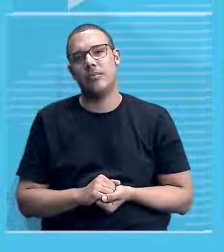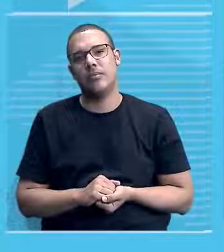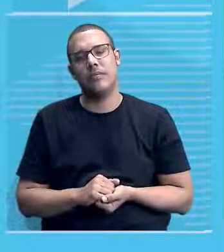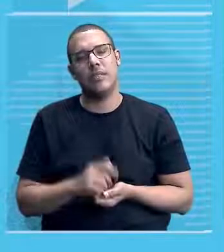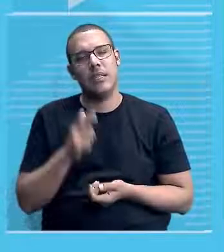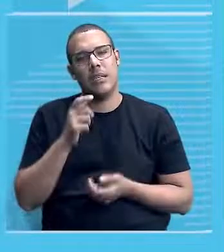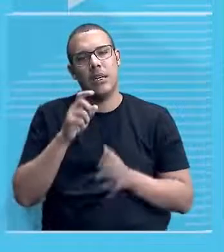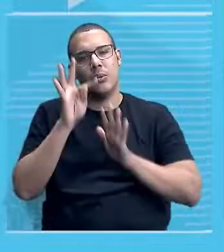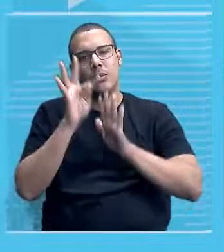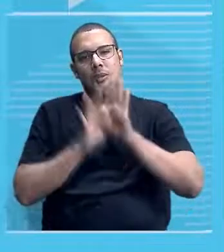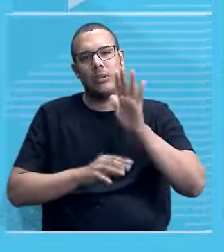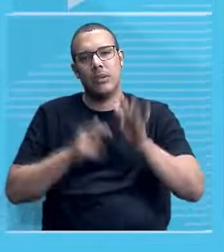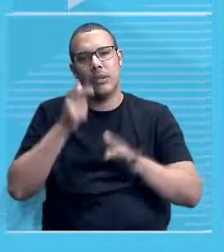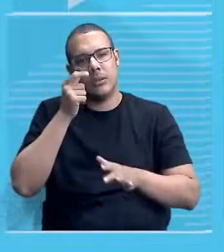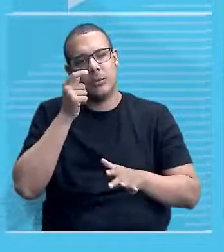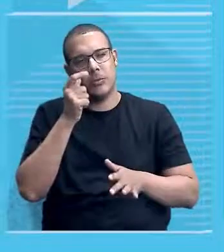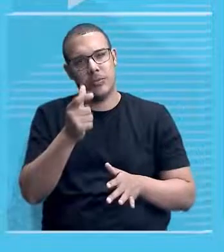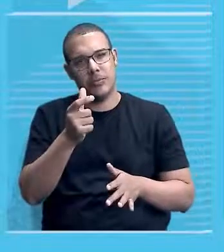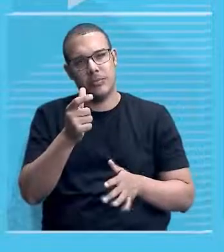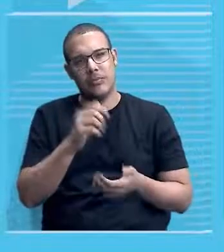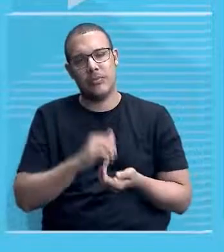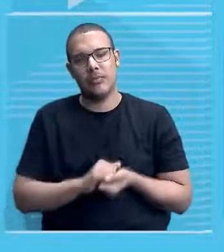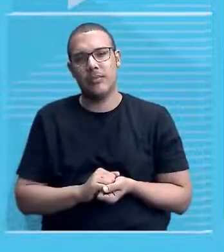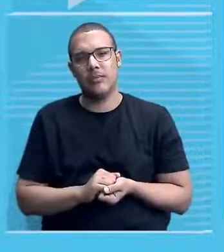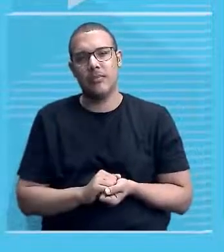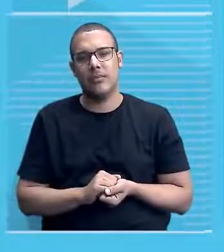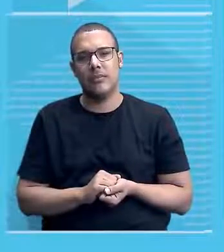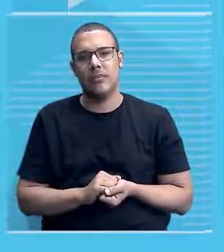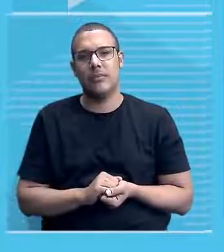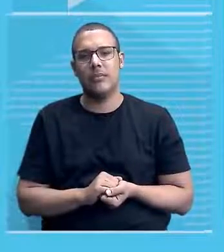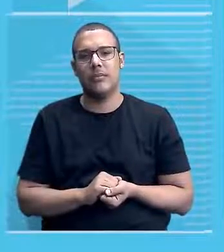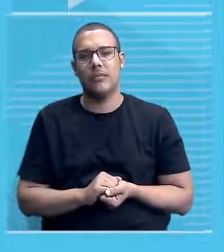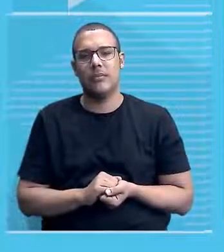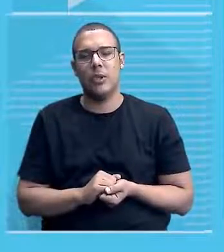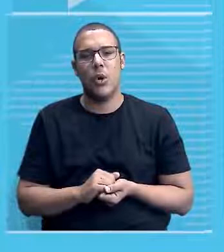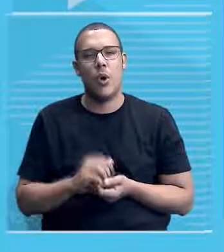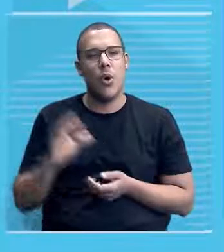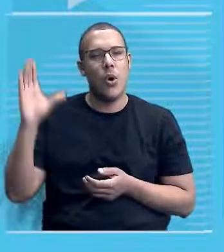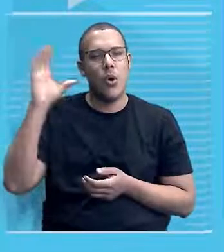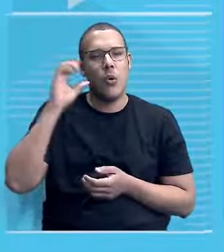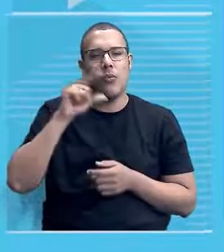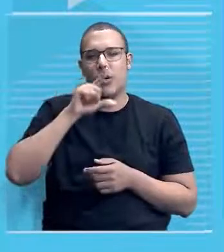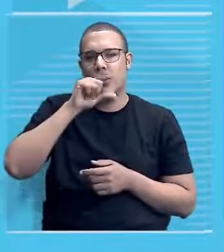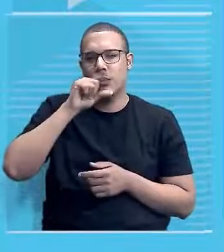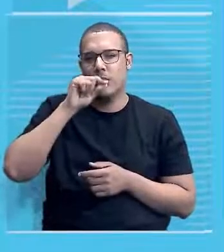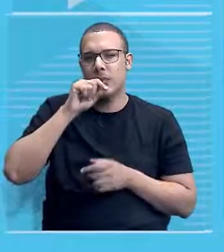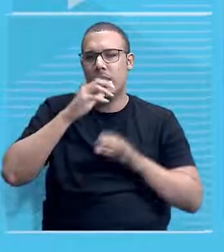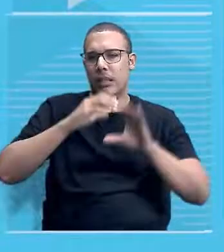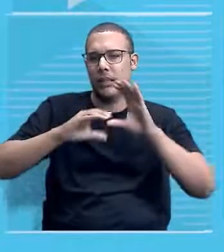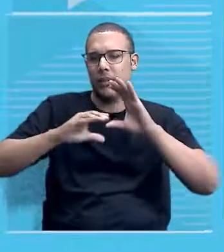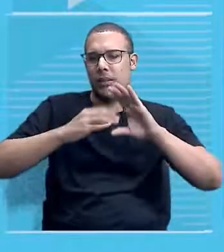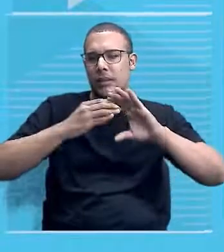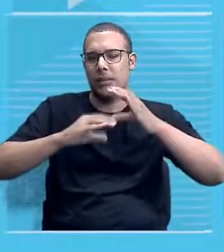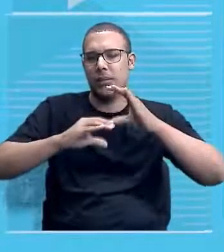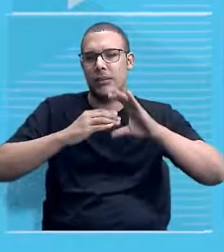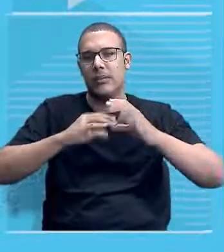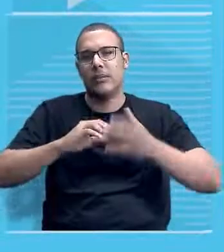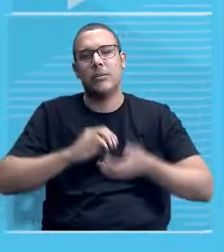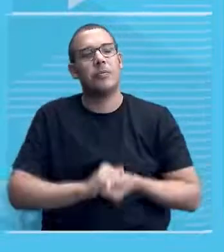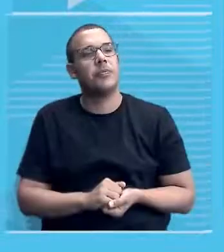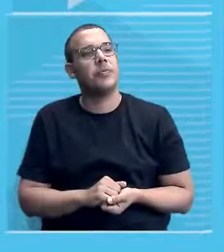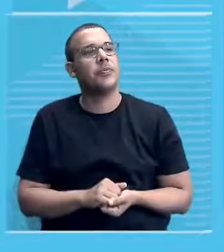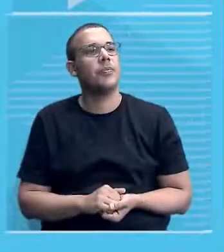isso né amar na relva escutando o canto dos pássaros isso arcadismo